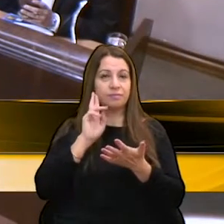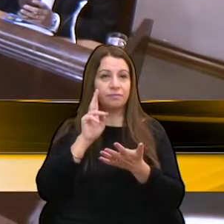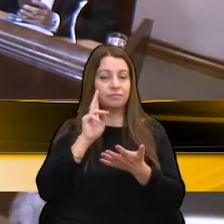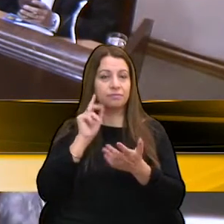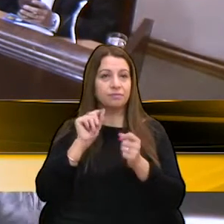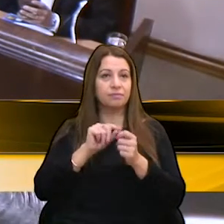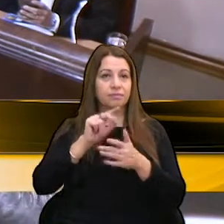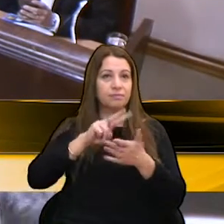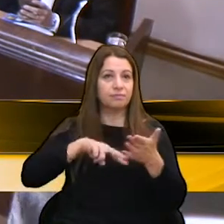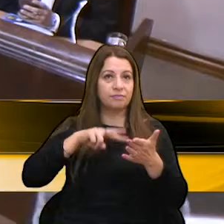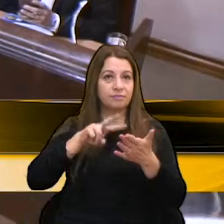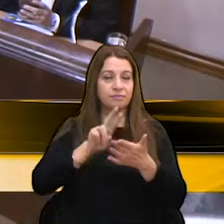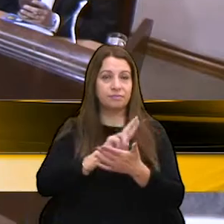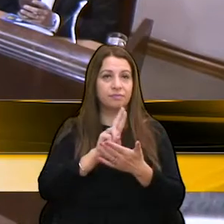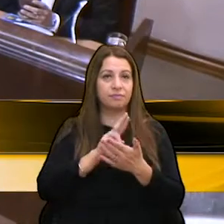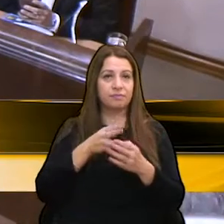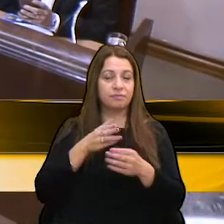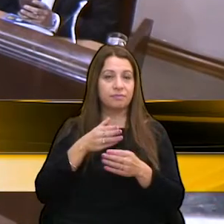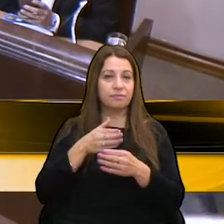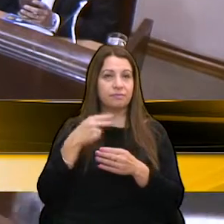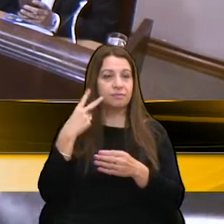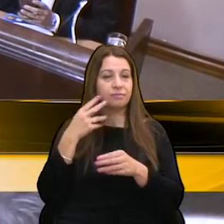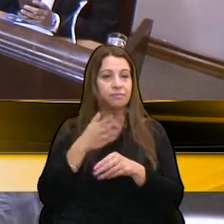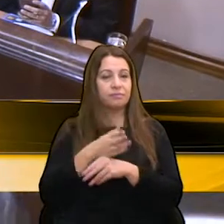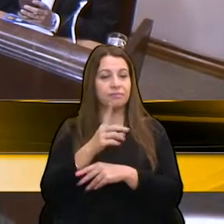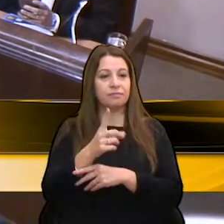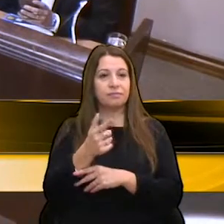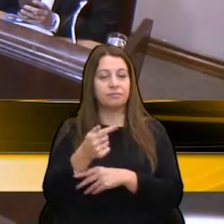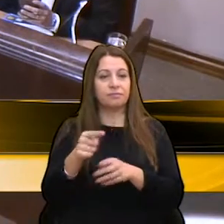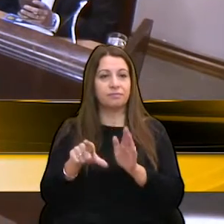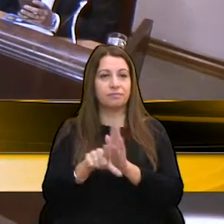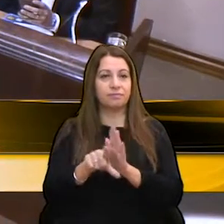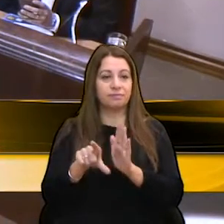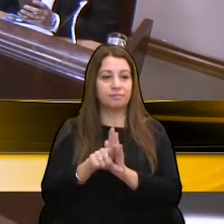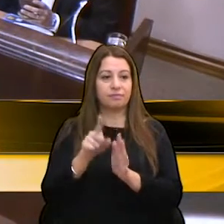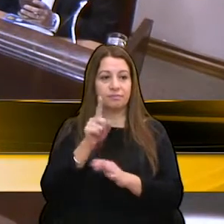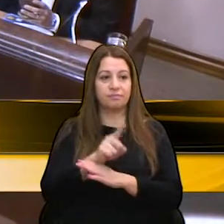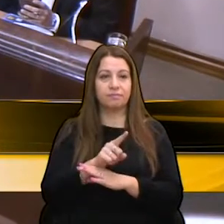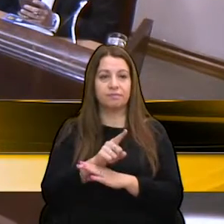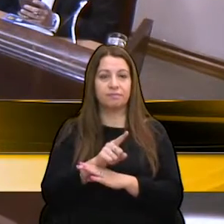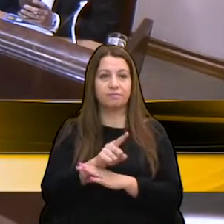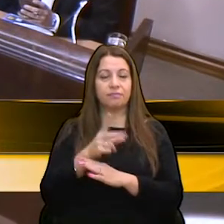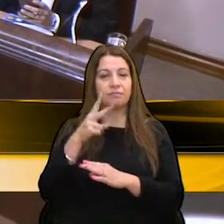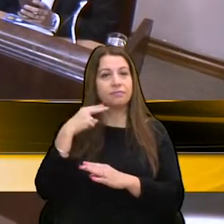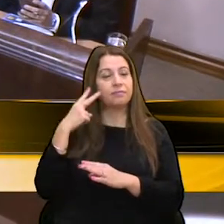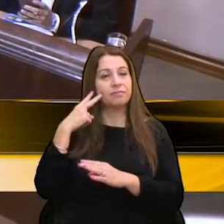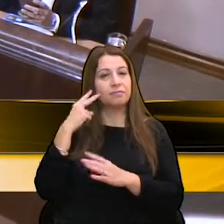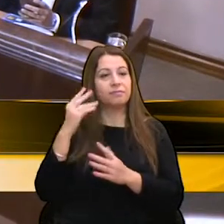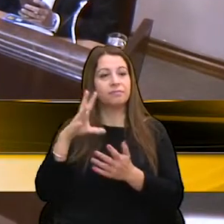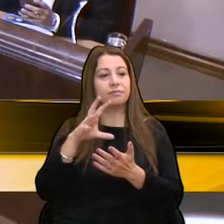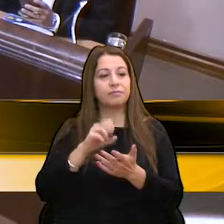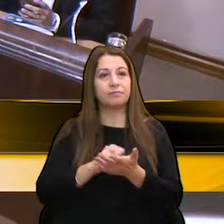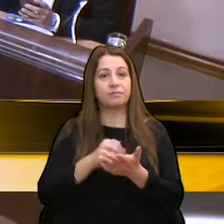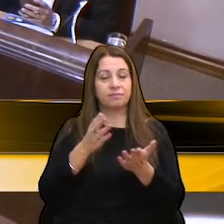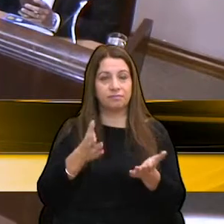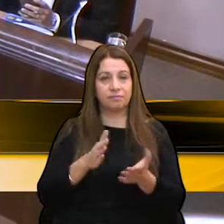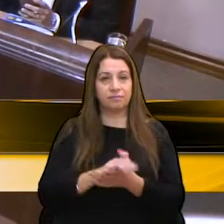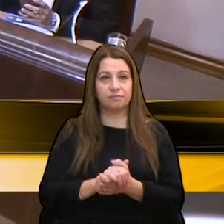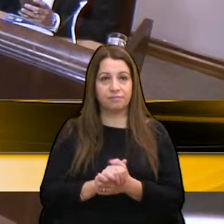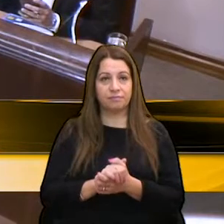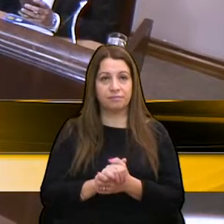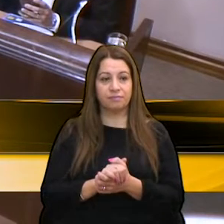Oliveira, que faça a leitura da nominata dos vereadores que compõem a 17ª legislatura, bem como dos vereadores inscritos no grande expediente de